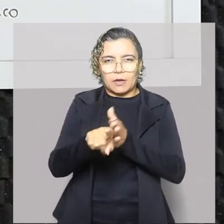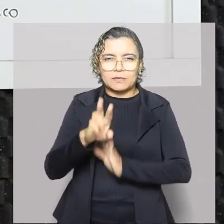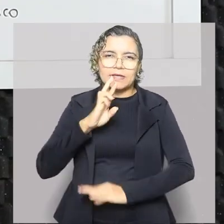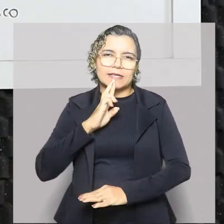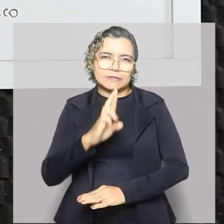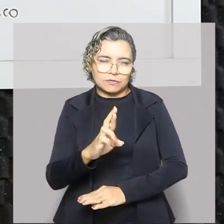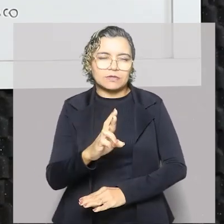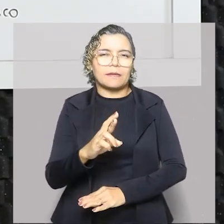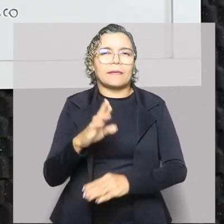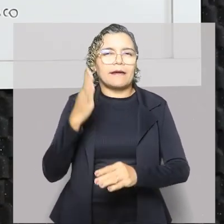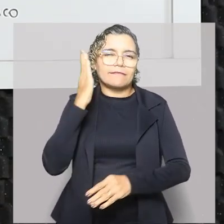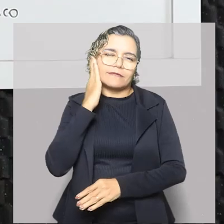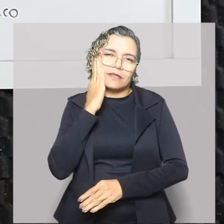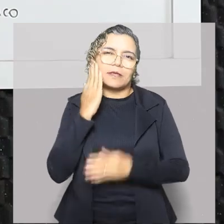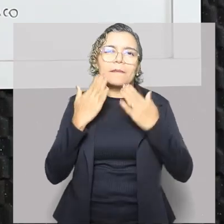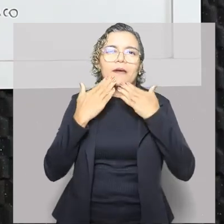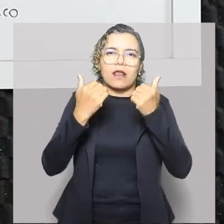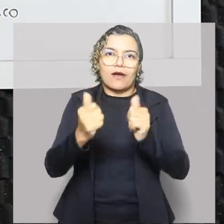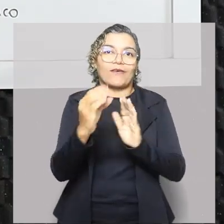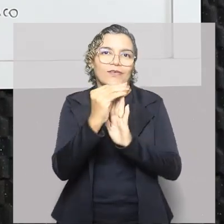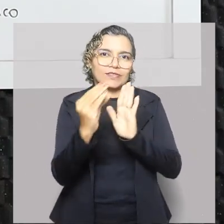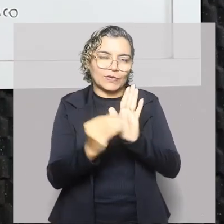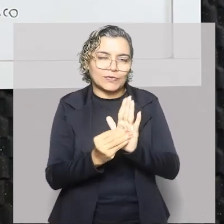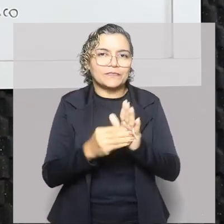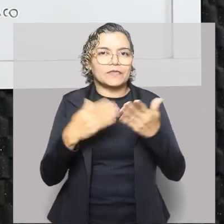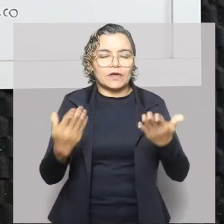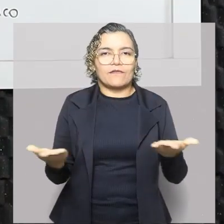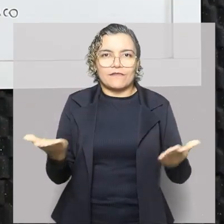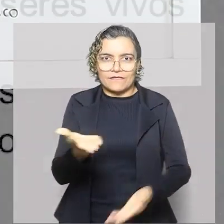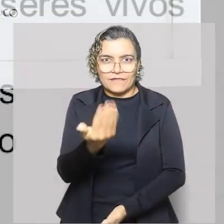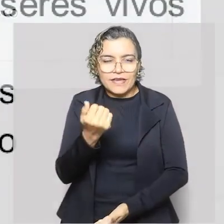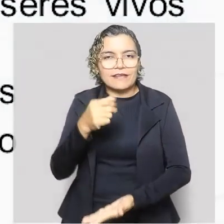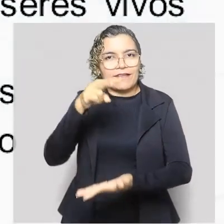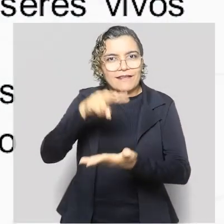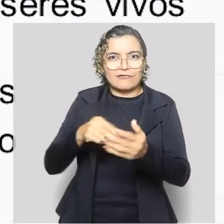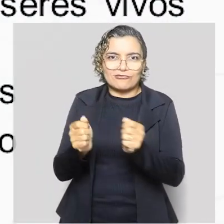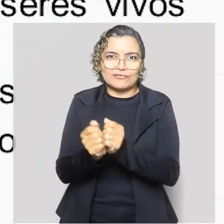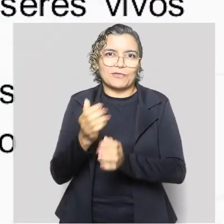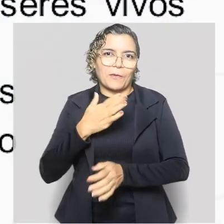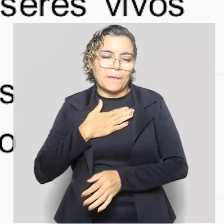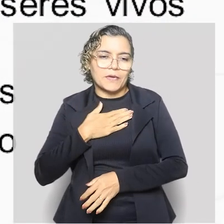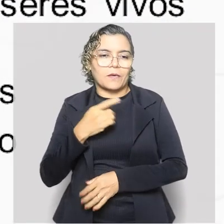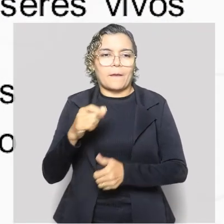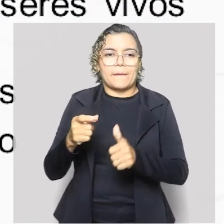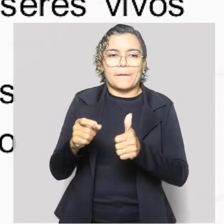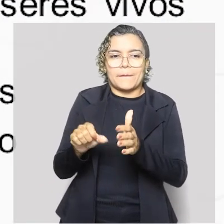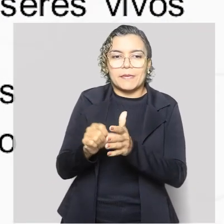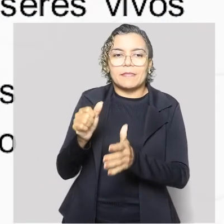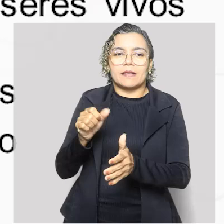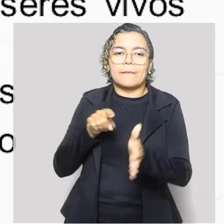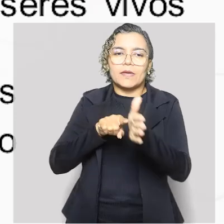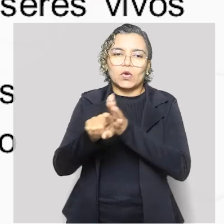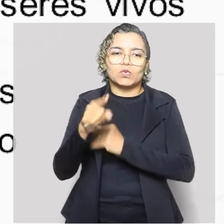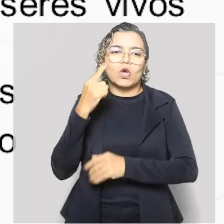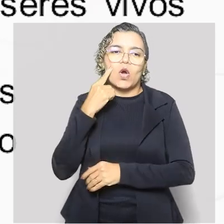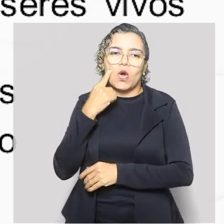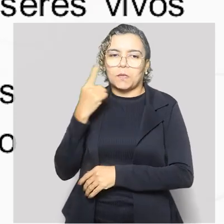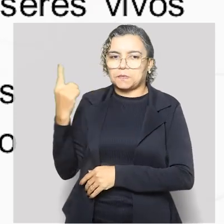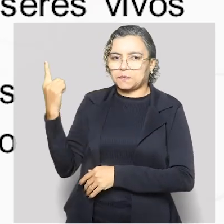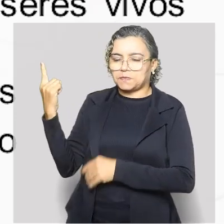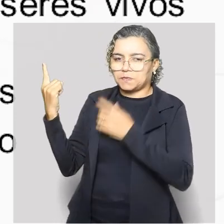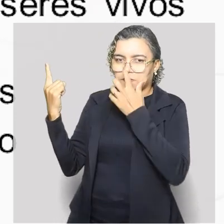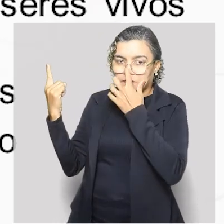gente fixar melhor esse conteúdo. Então, lê aqui comigo, certo? A primeira questão, ela fala assim pra